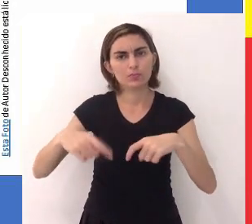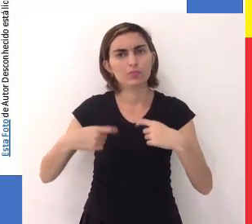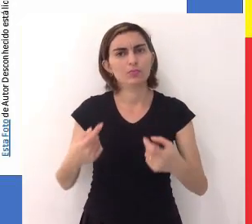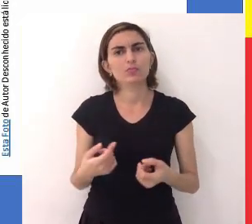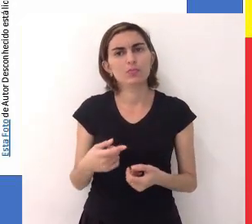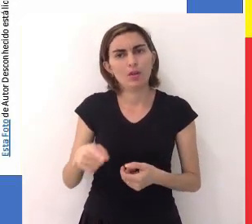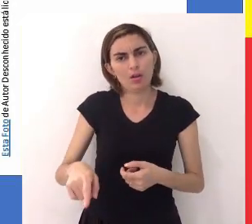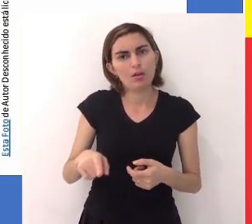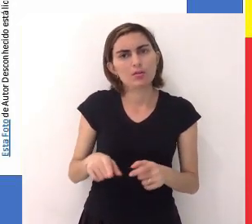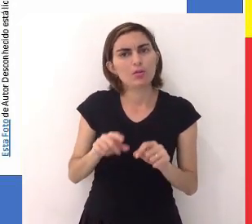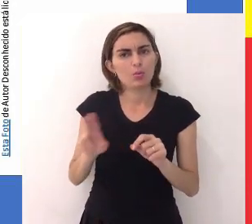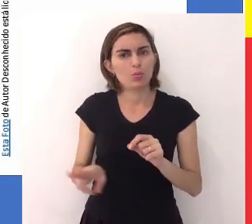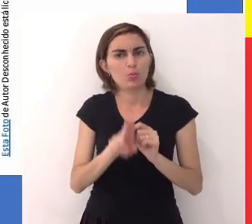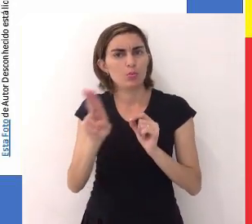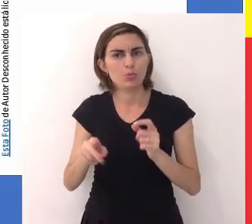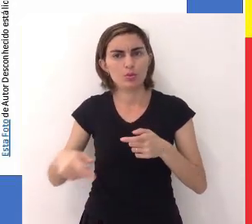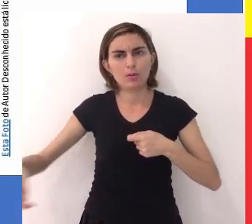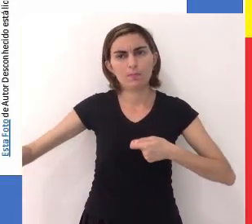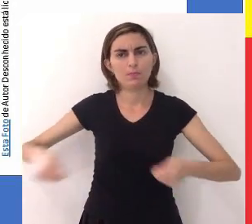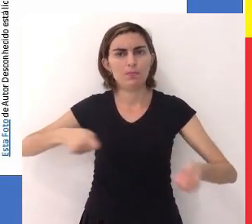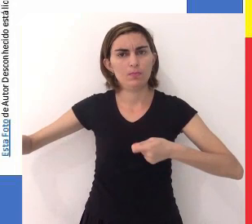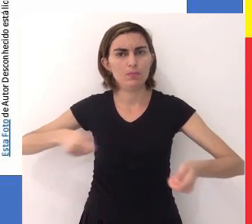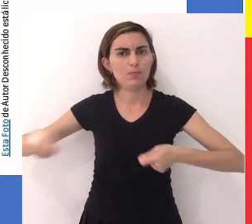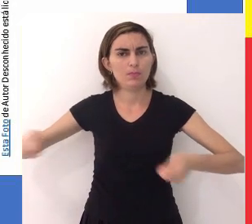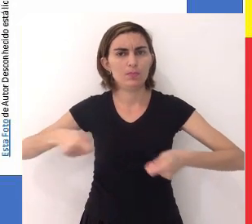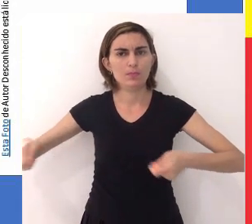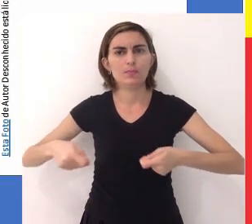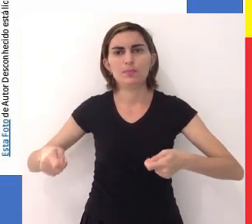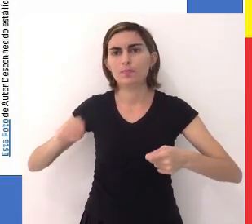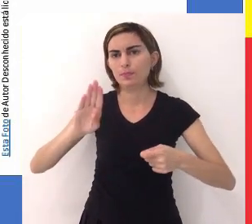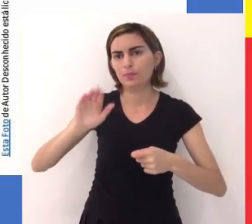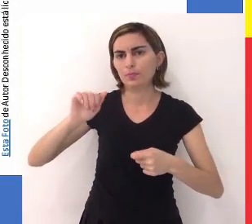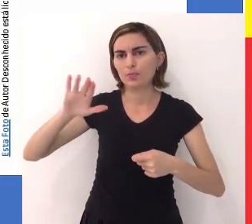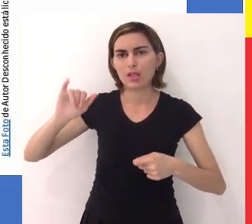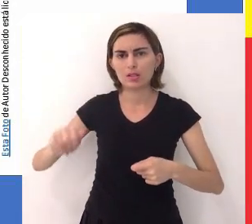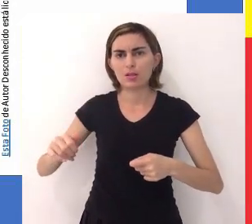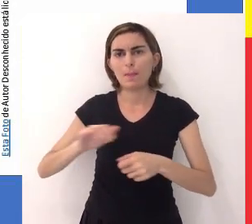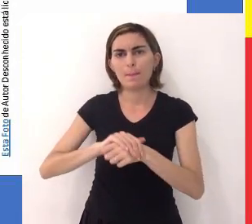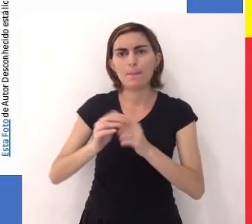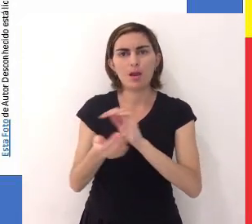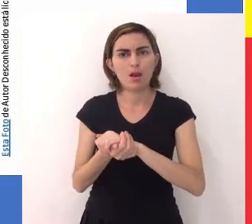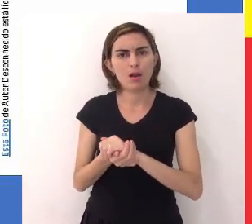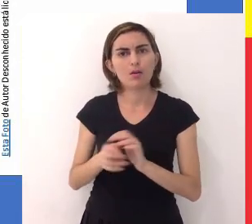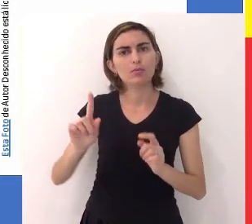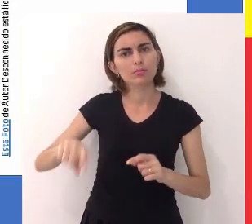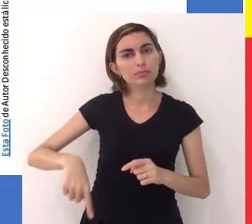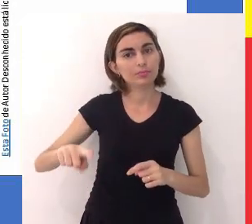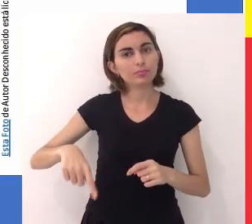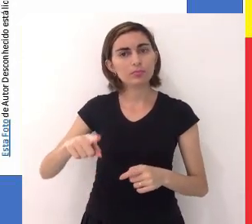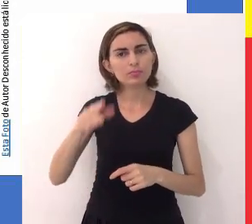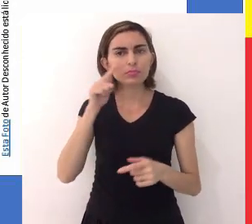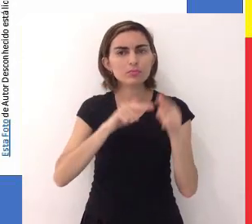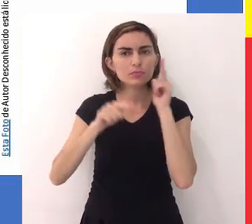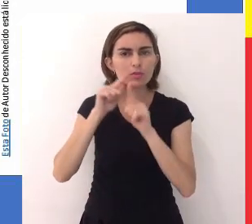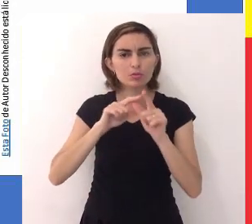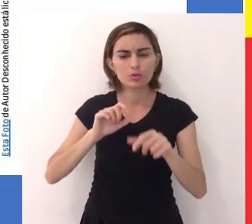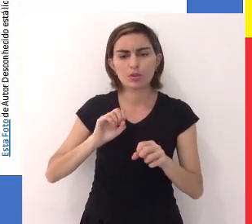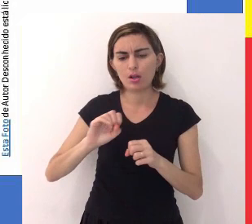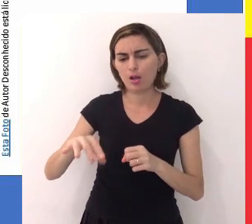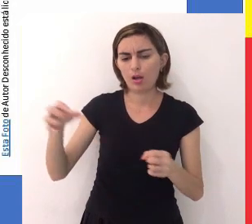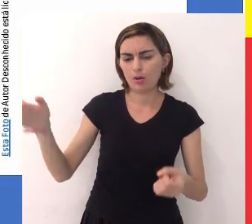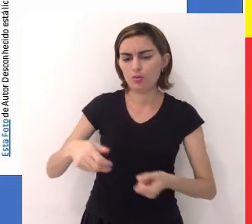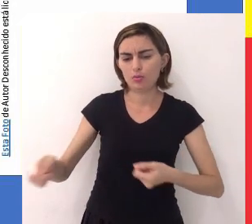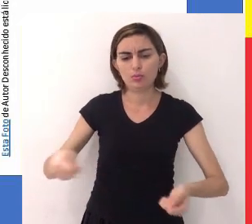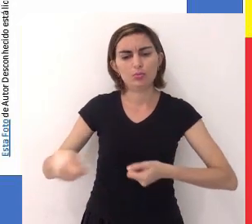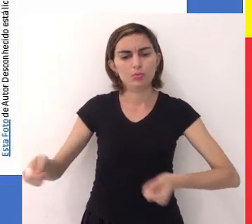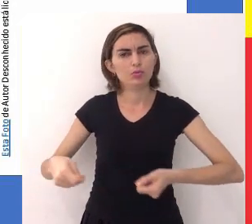Essa ferramenta que ele está utilizando aí, como se fosse uma bacia de barro, é para você conseguir jogar a água,